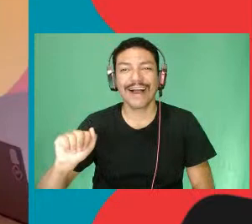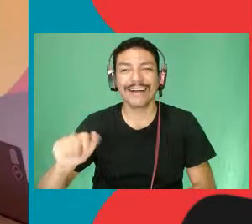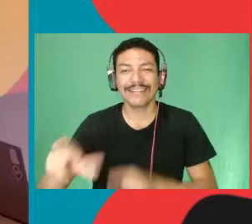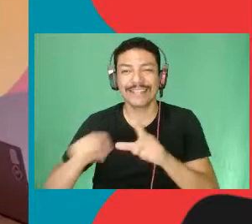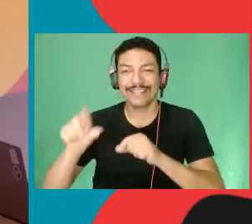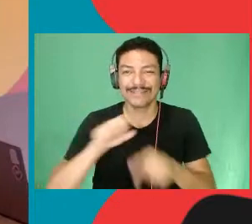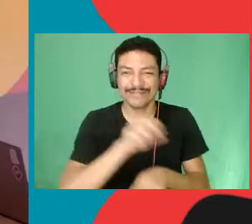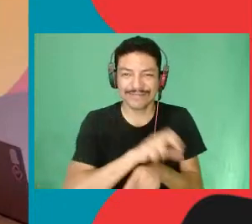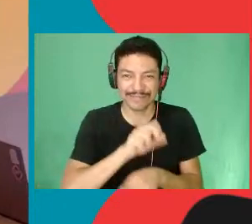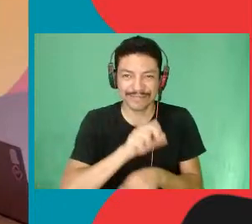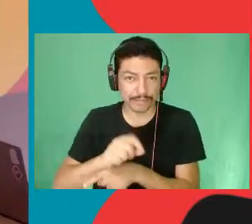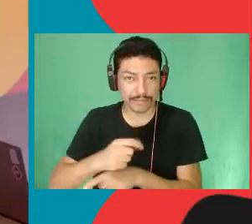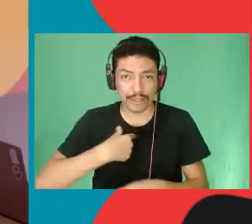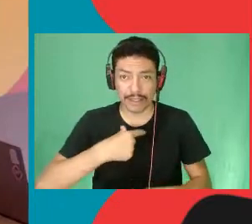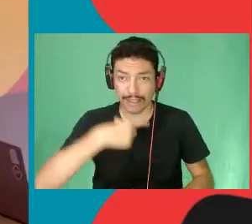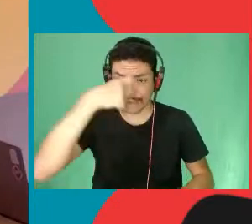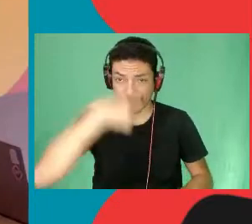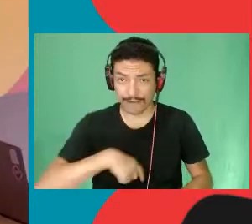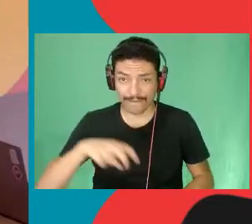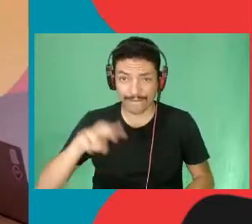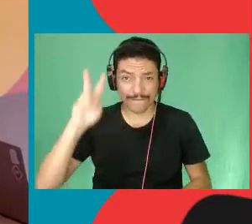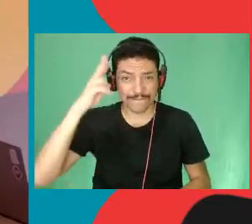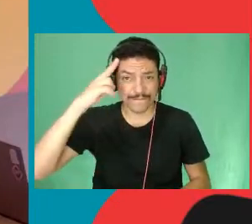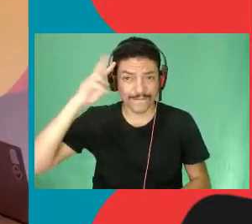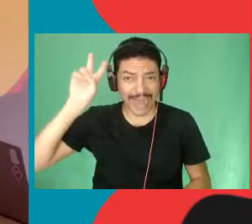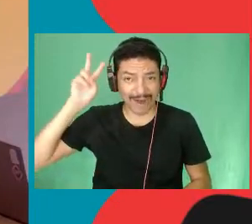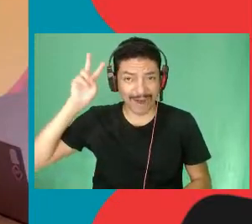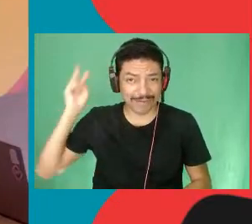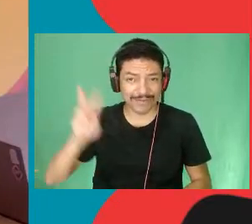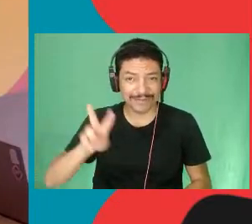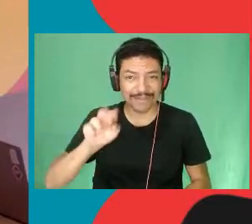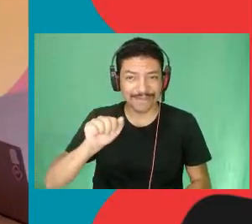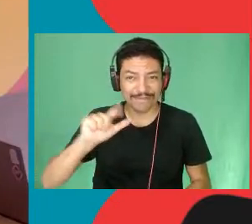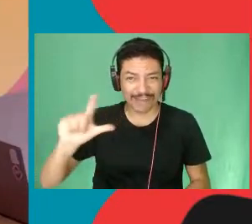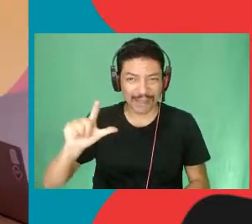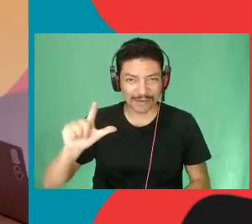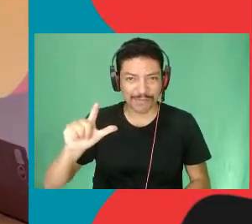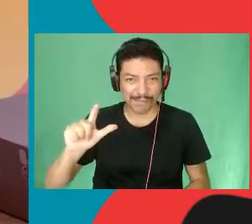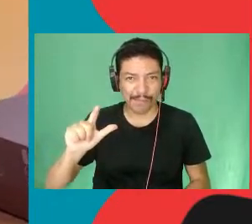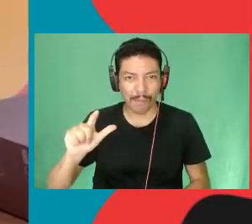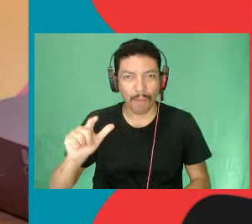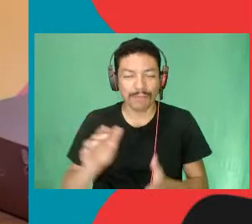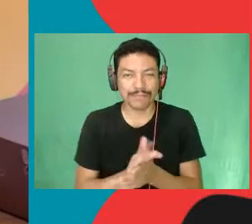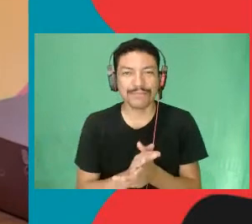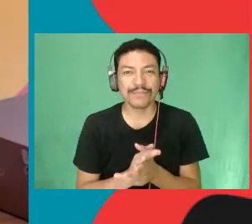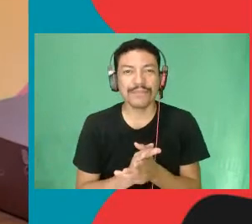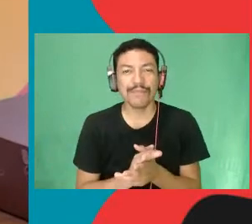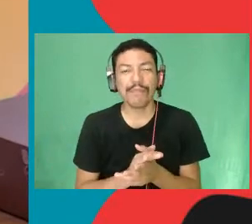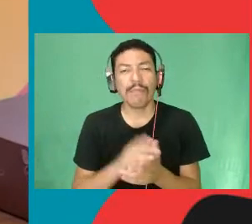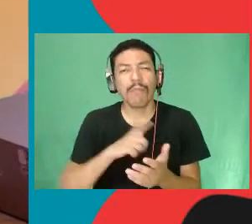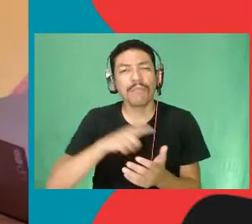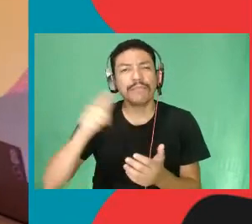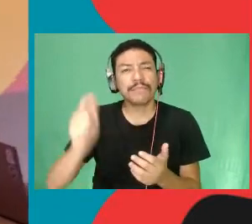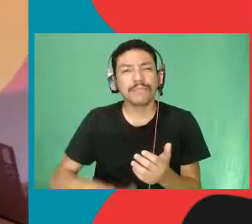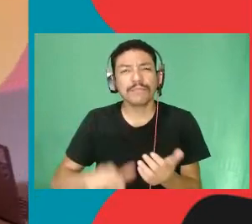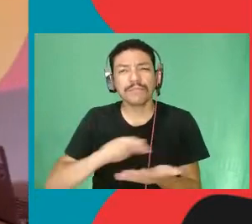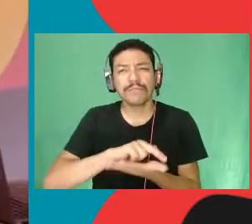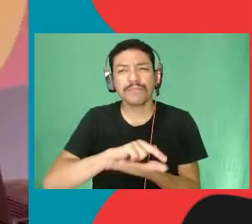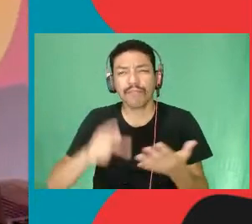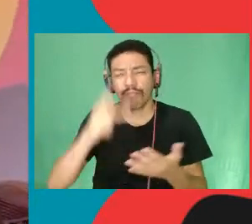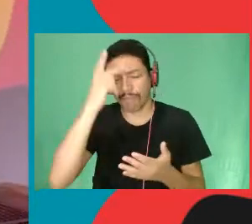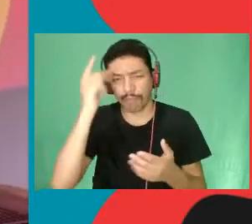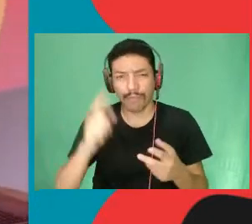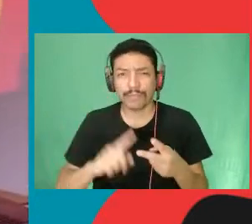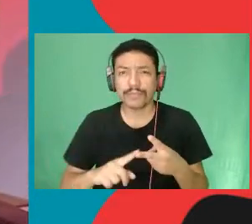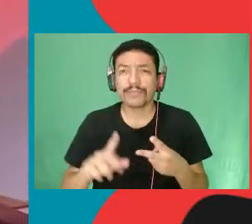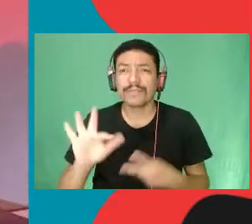por mim, né, Valesca, né, a Val, como a gente está, o meu nome, né, aqui da C&T corporativo, mas temos também a Fabi, né, a